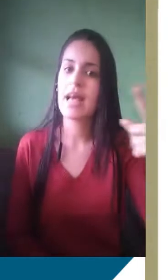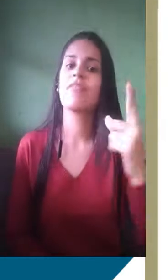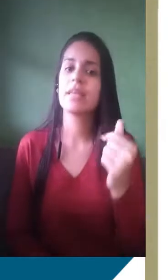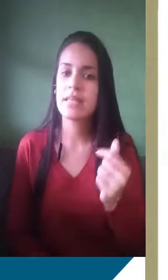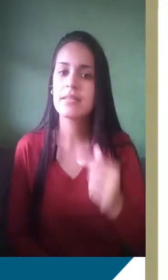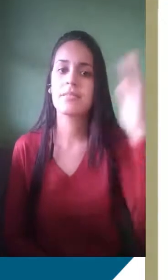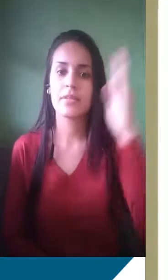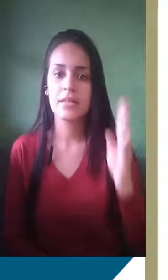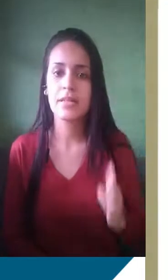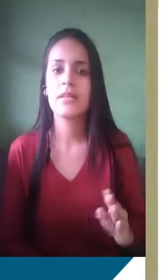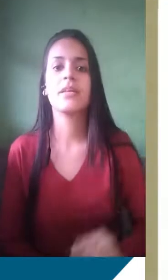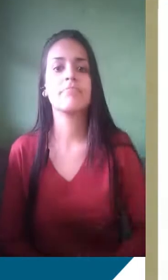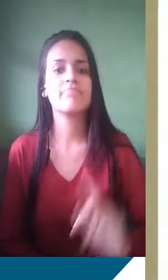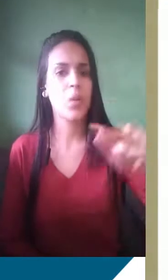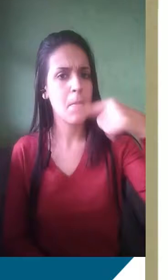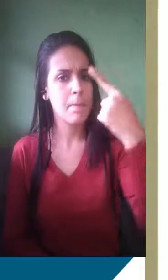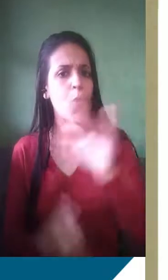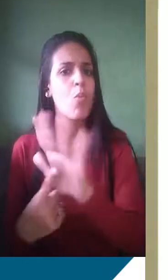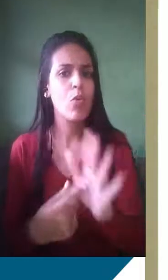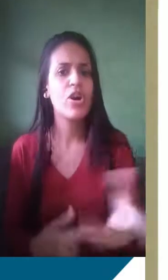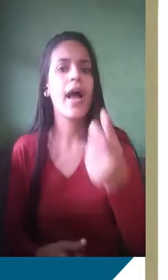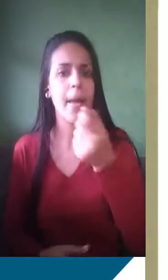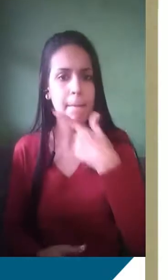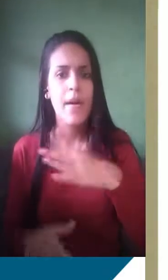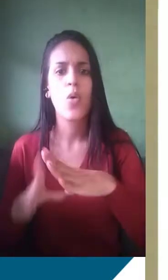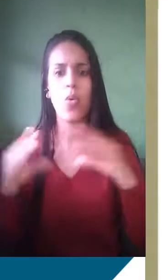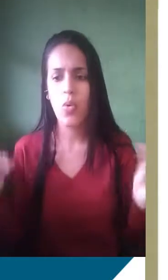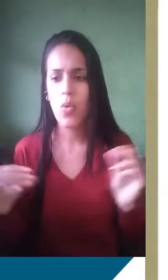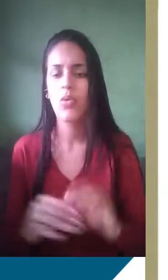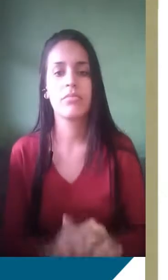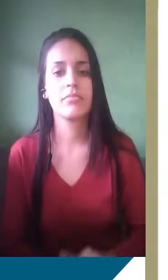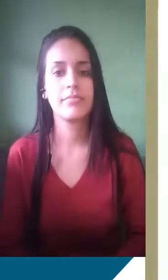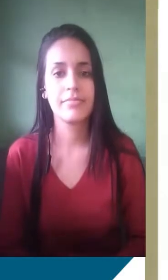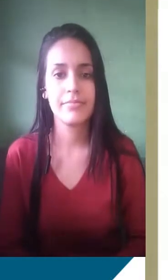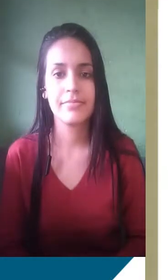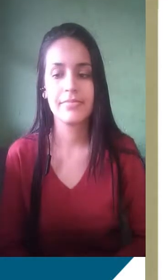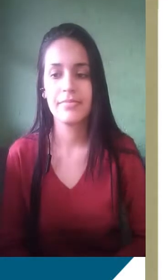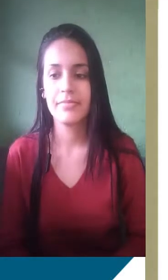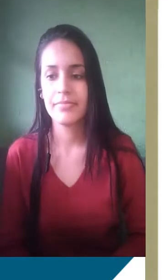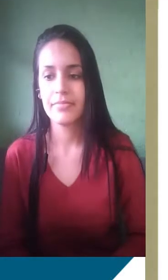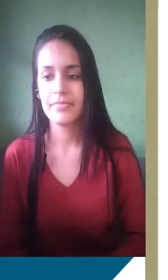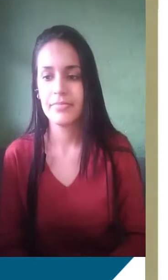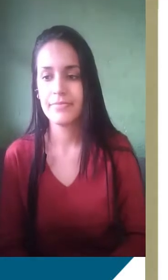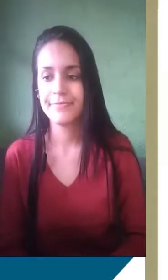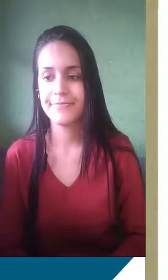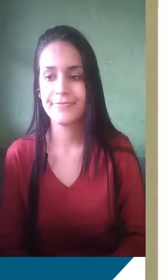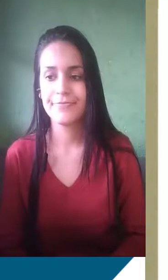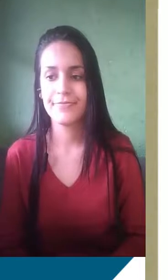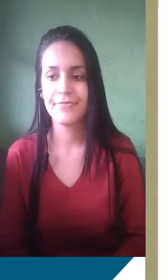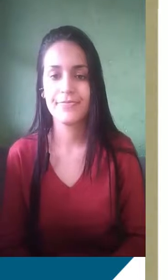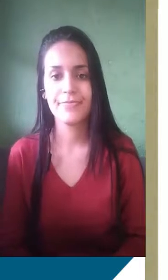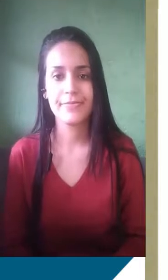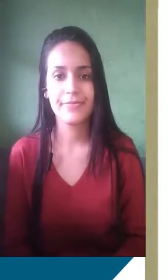para depois então apontar os remédios, as medidas progressivas com pleno conhecimento de causa.